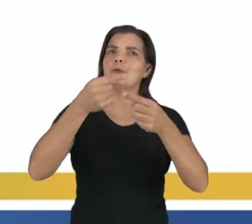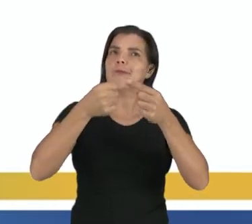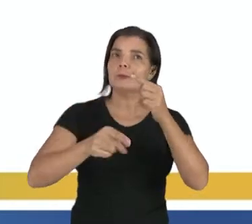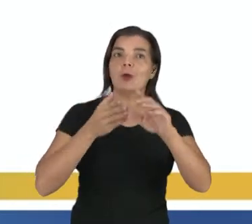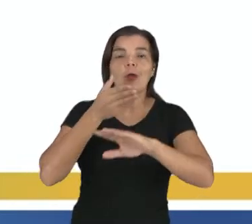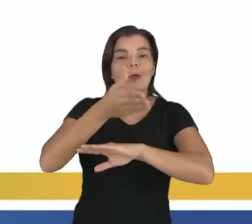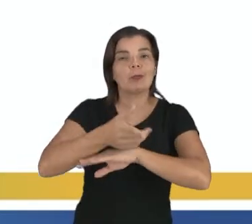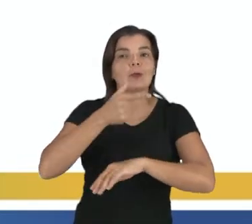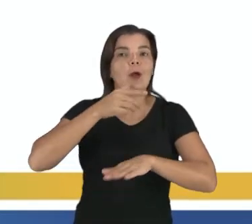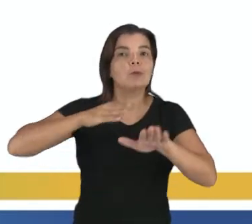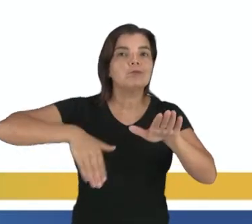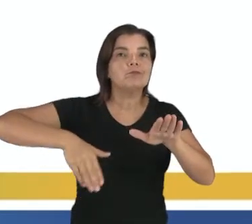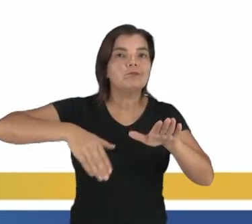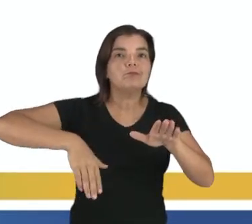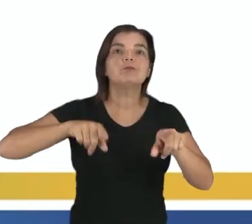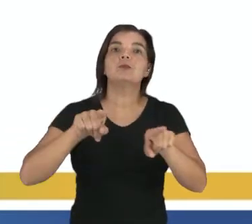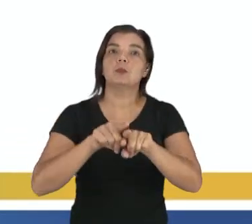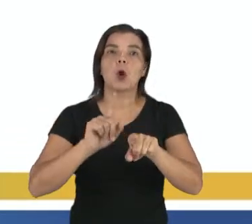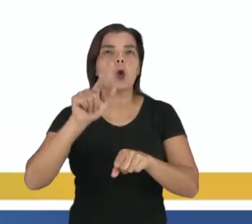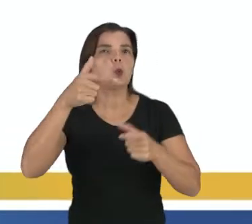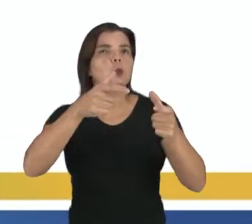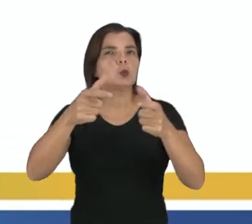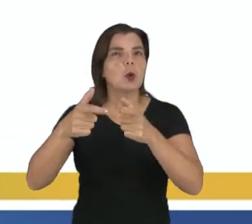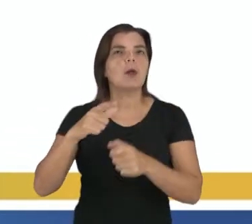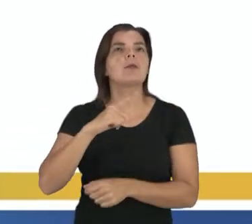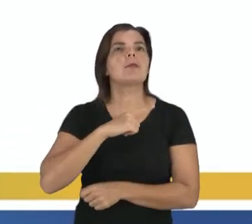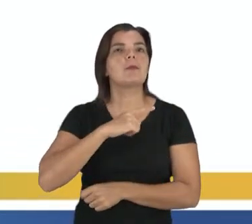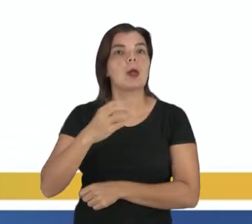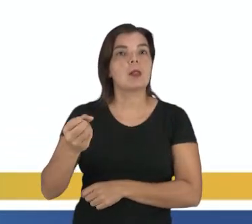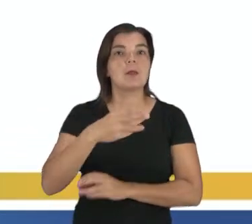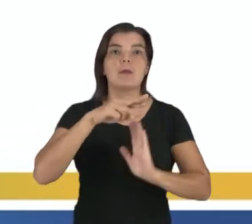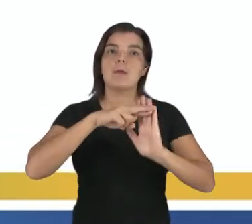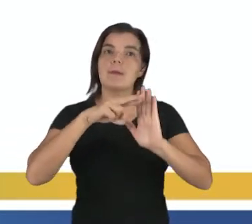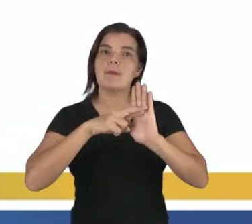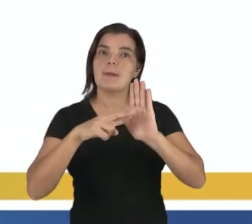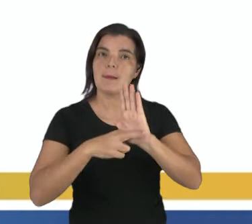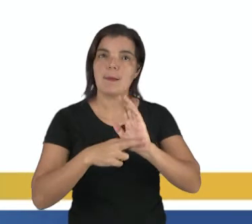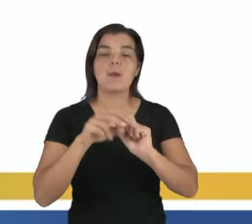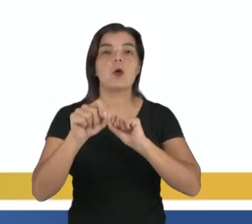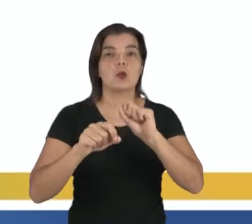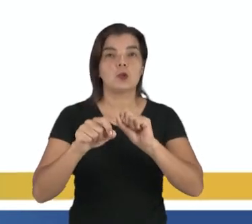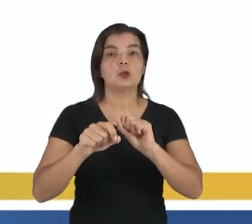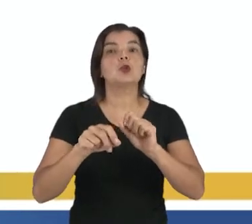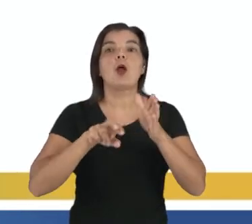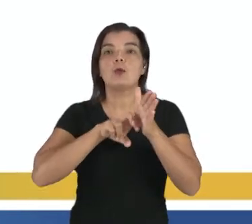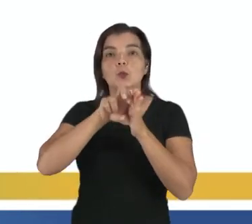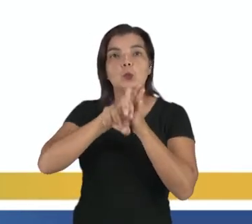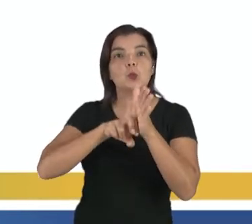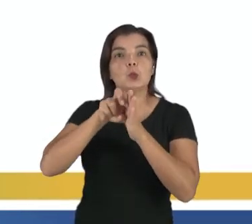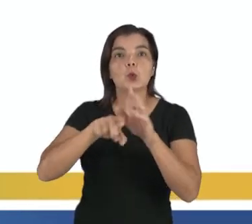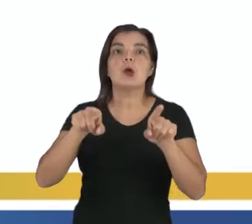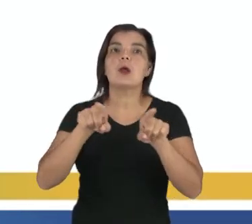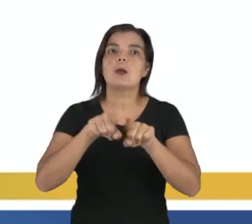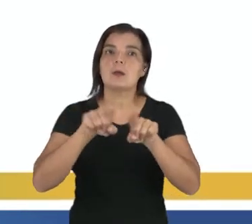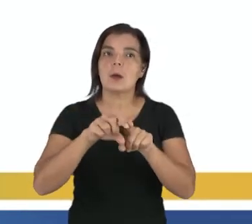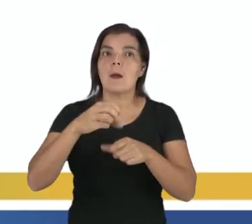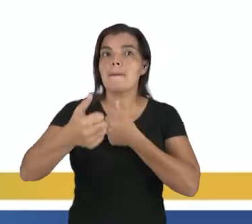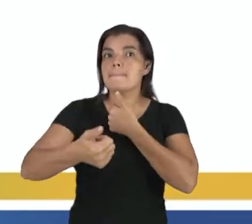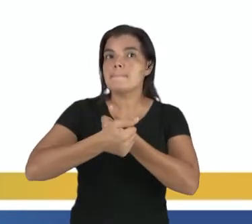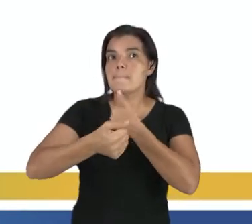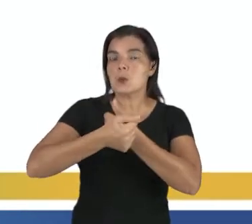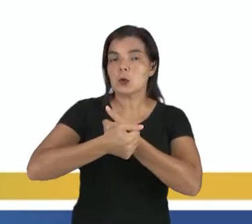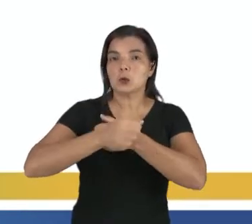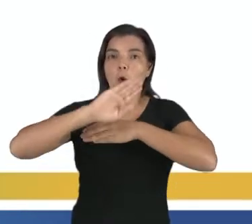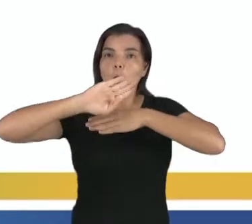proibido entrar no mar. Outros locais que tiveram a nova regra aplicada são estações de trem e mirantes próximos